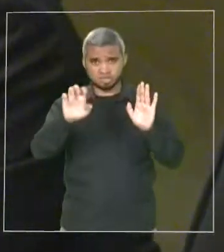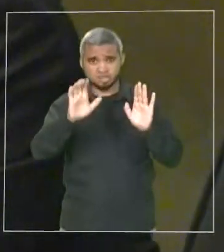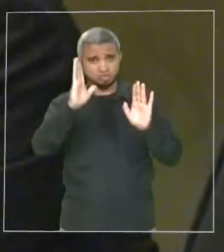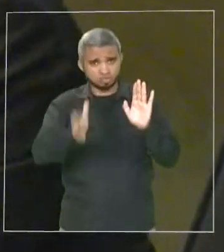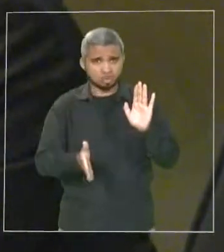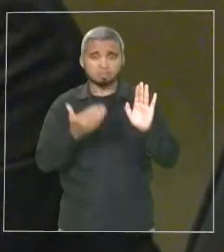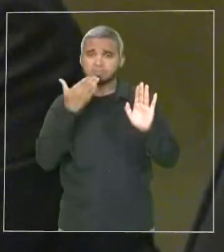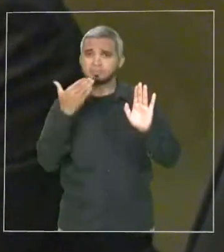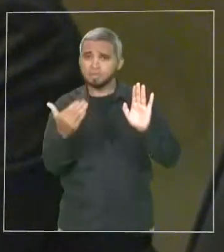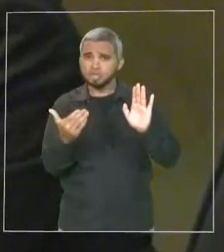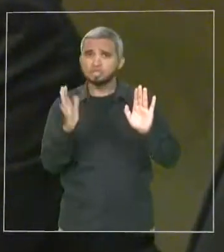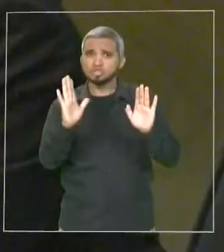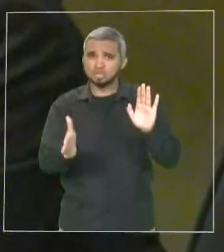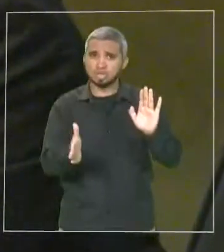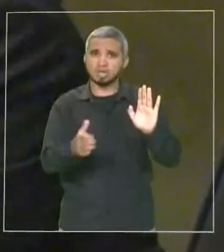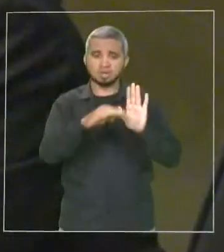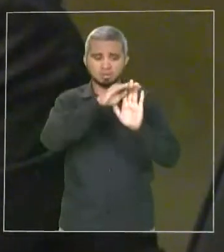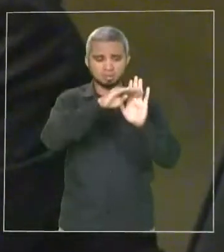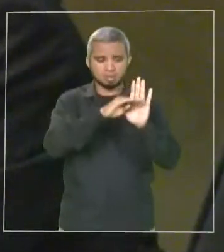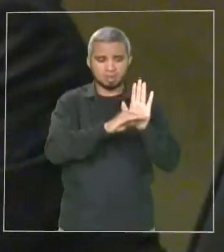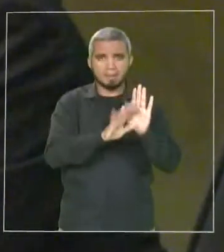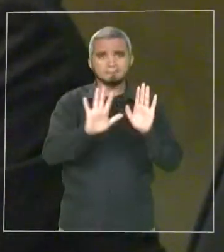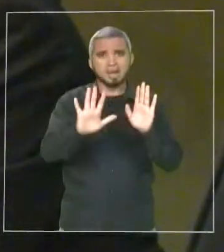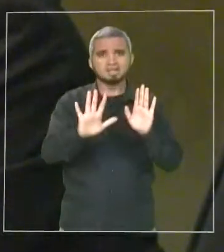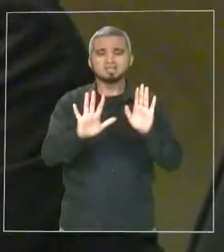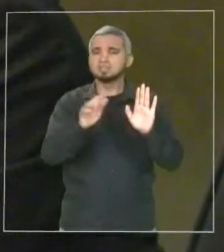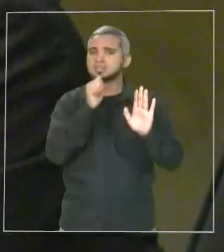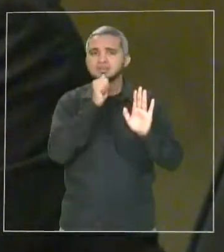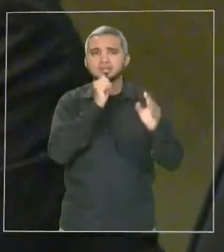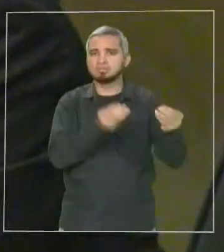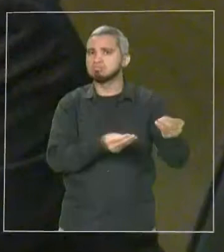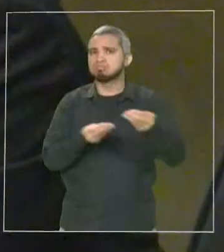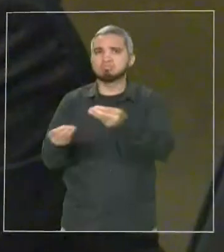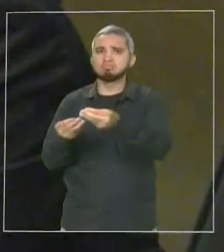não apareceu, né? E